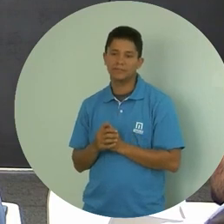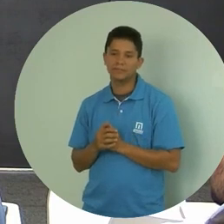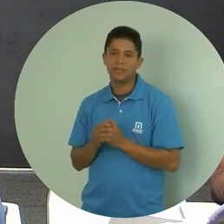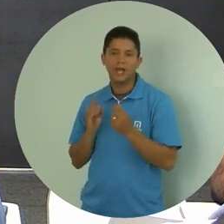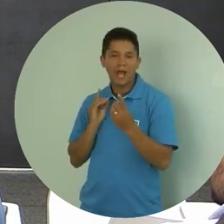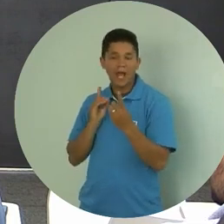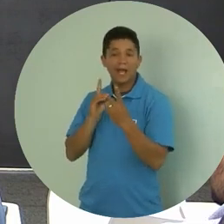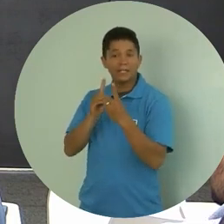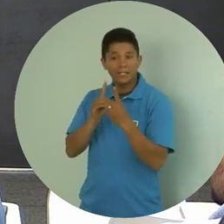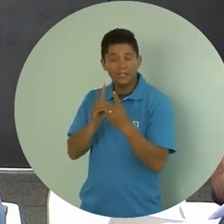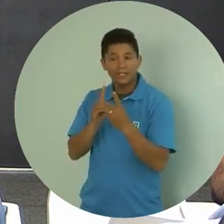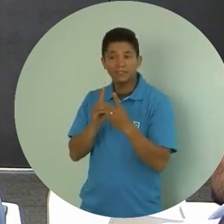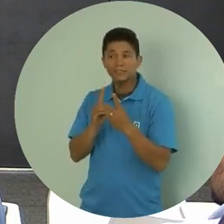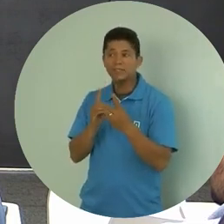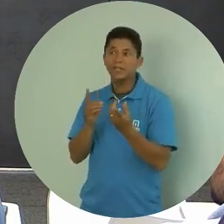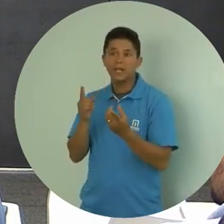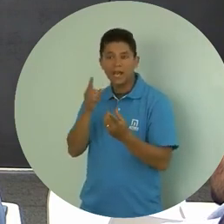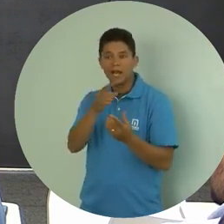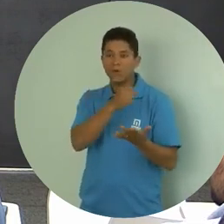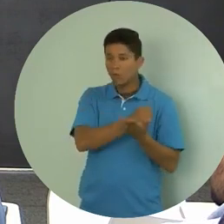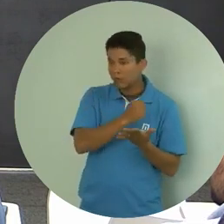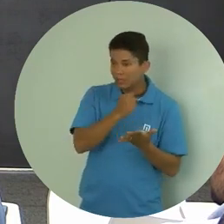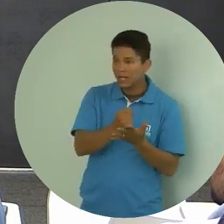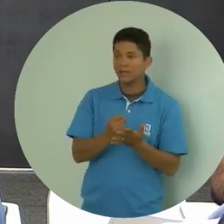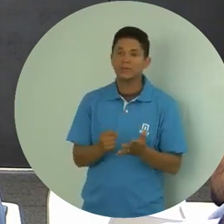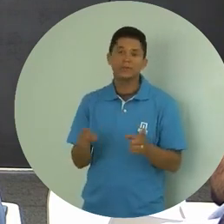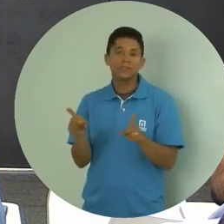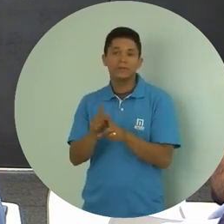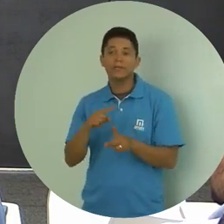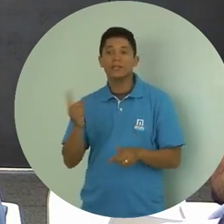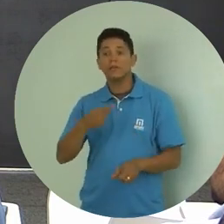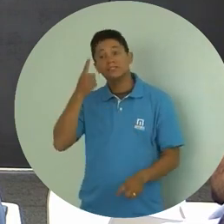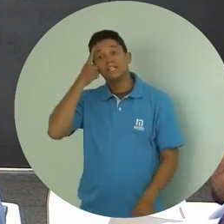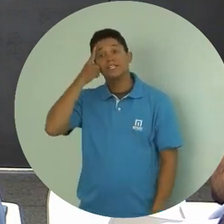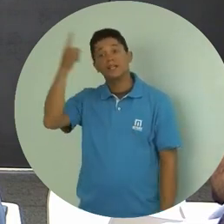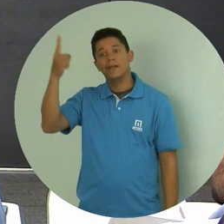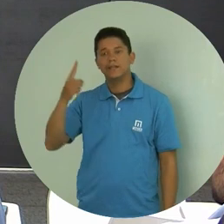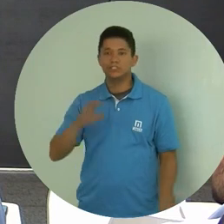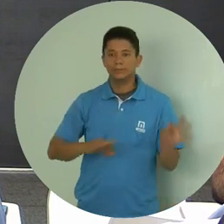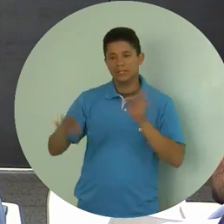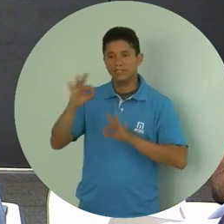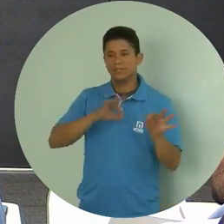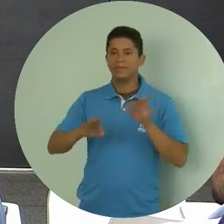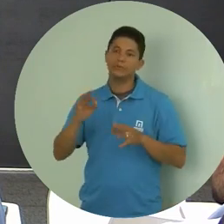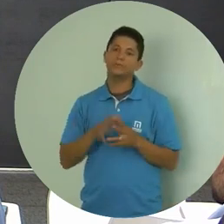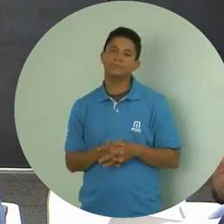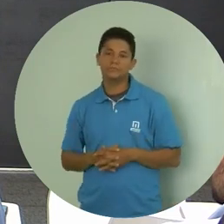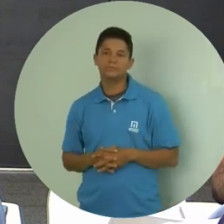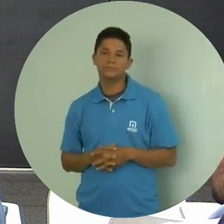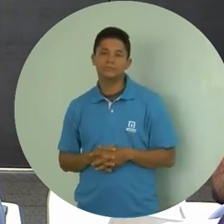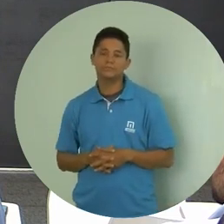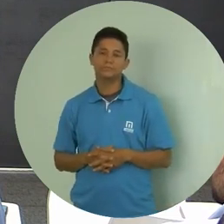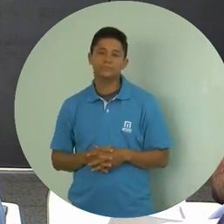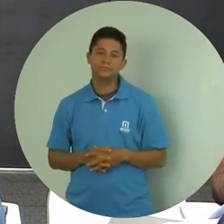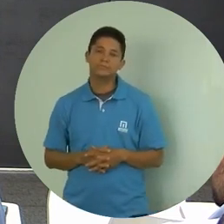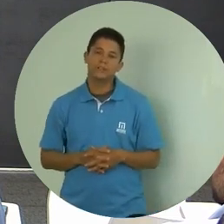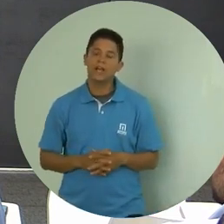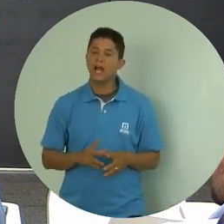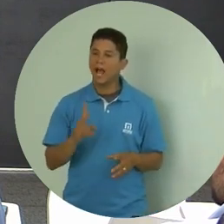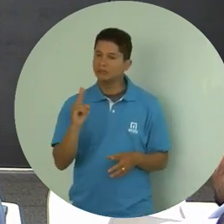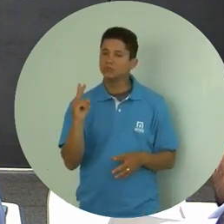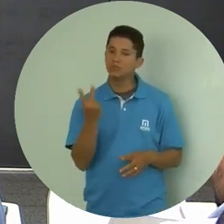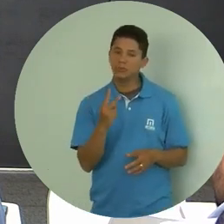atendesse ao contratante, quanto à nossa ideia de planejamento também. Então, eu acredito que foi as